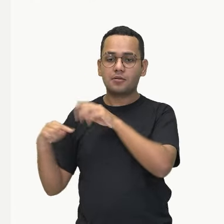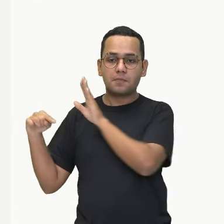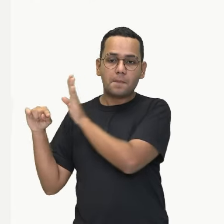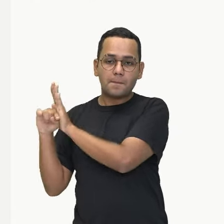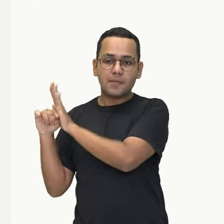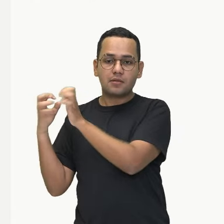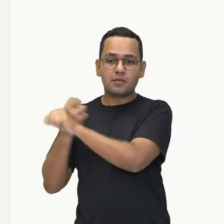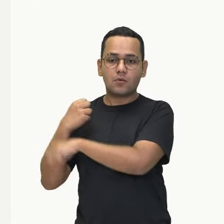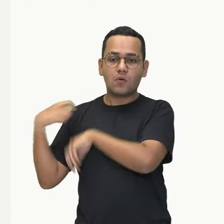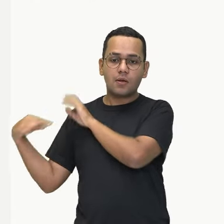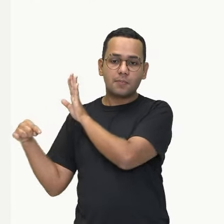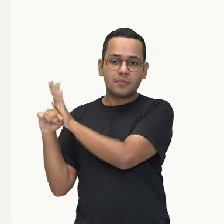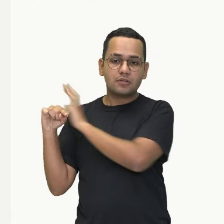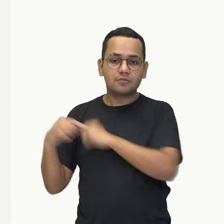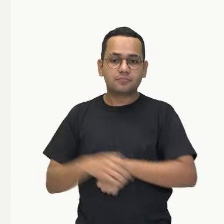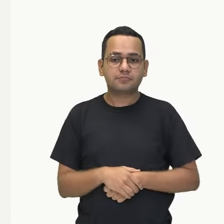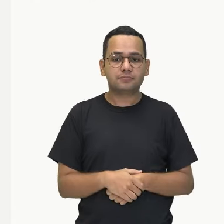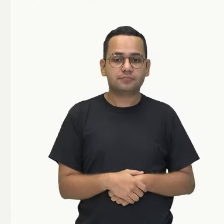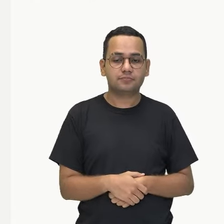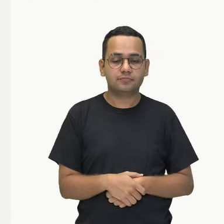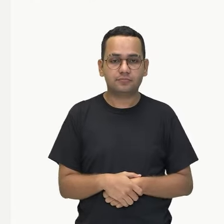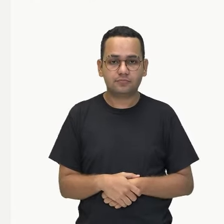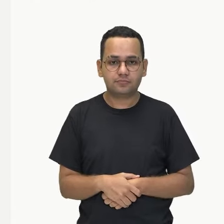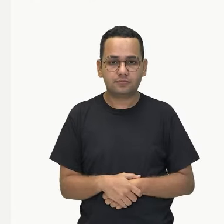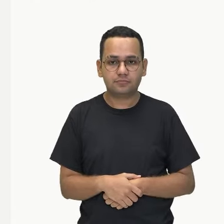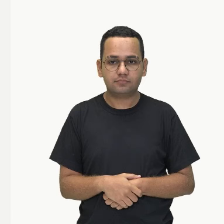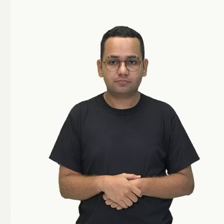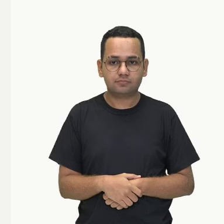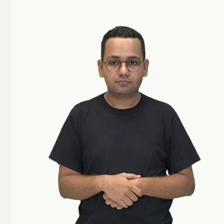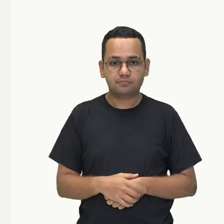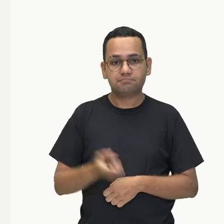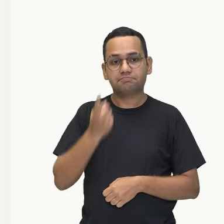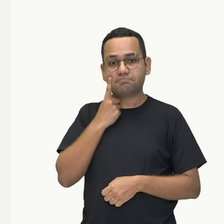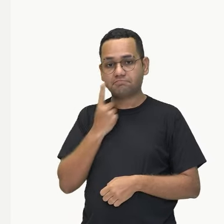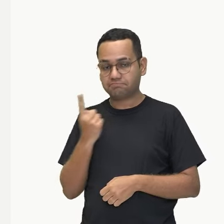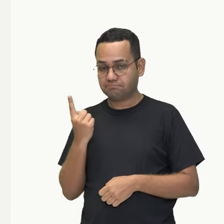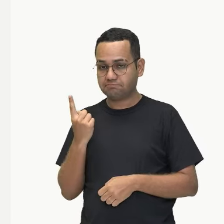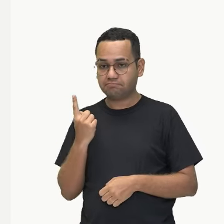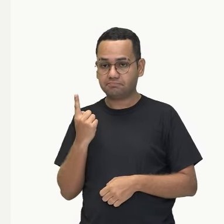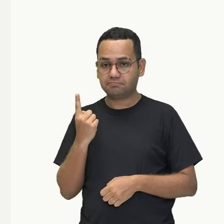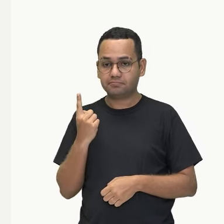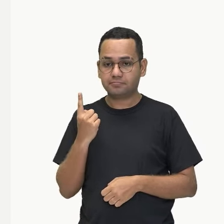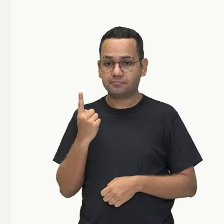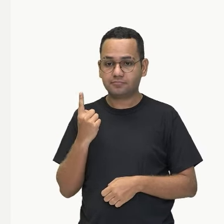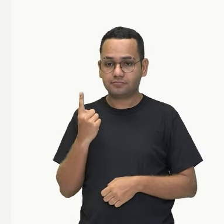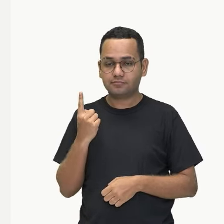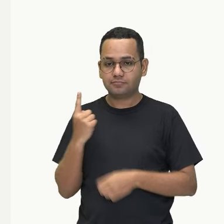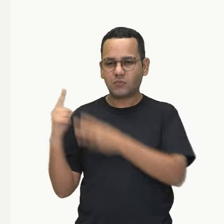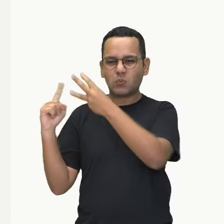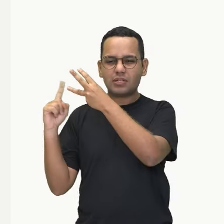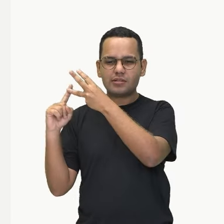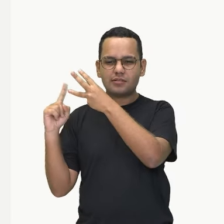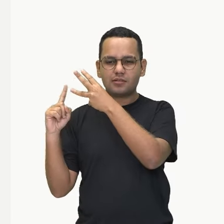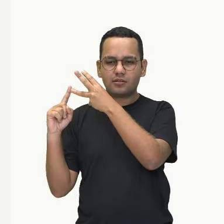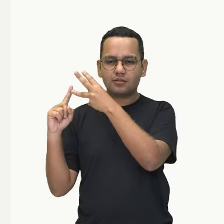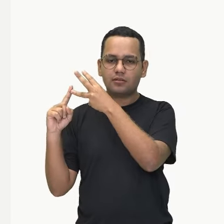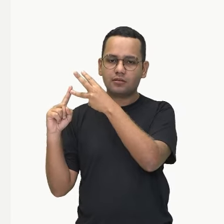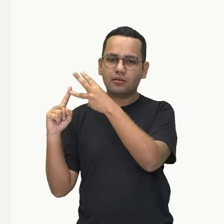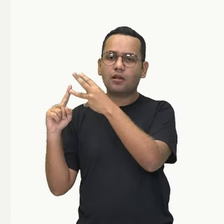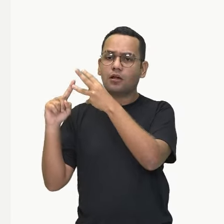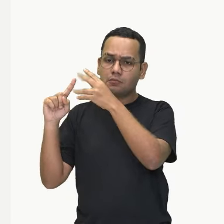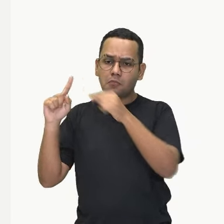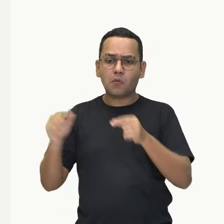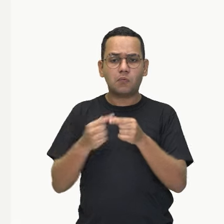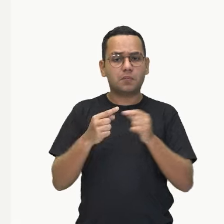Ok? Então, aqui, ó, menos com mais é menos. E aí eu tenho 2x ao